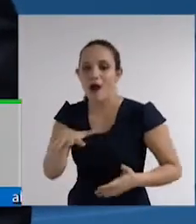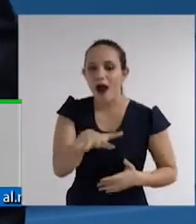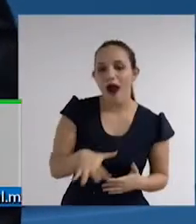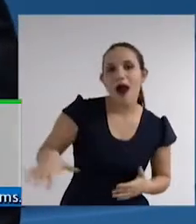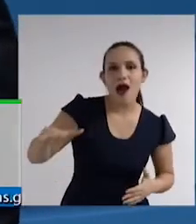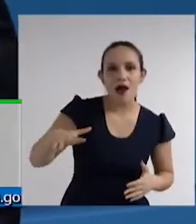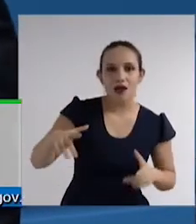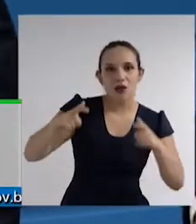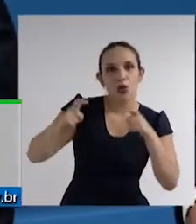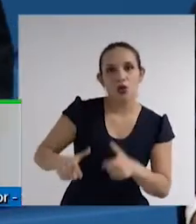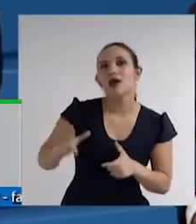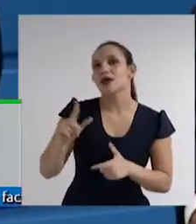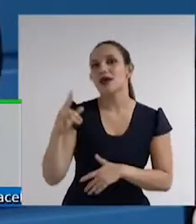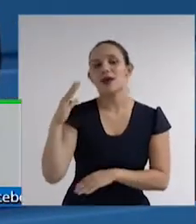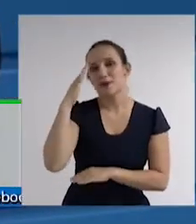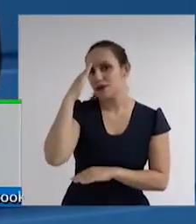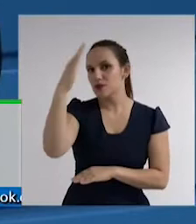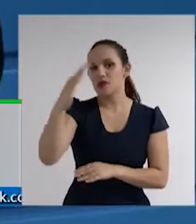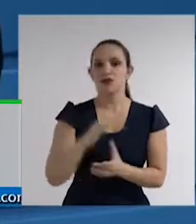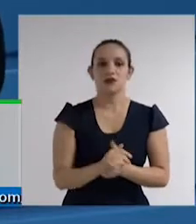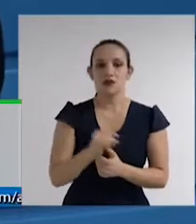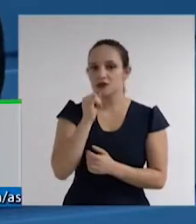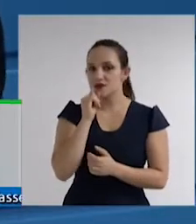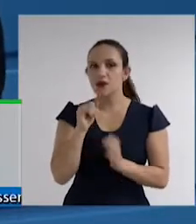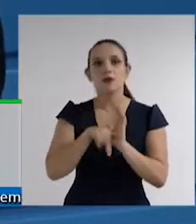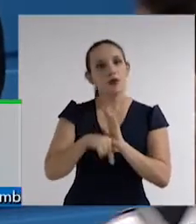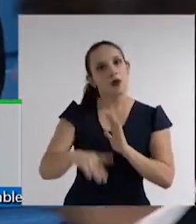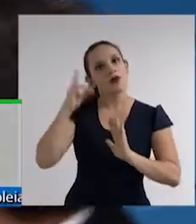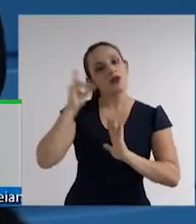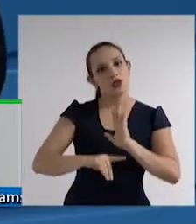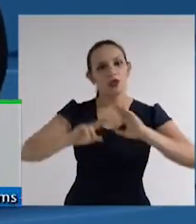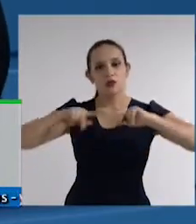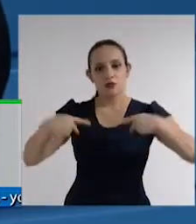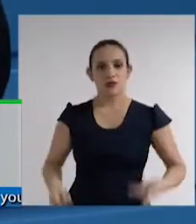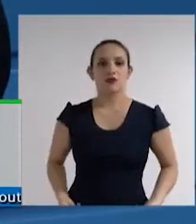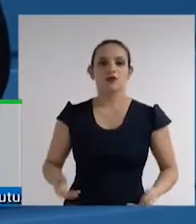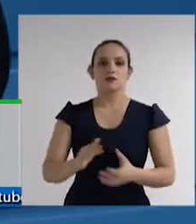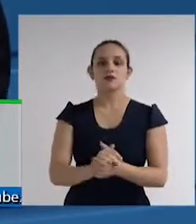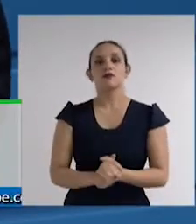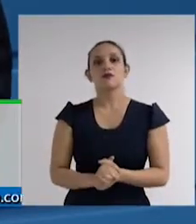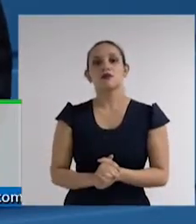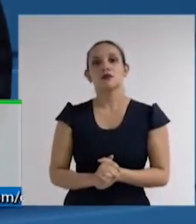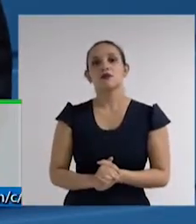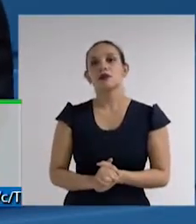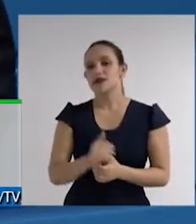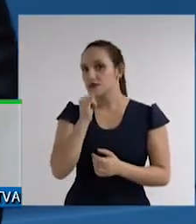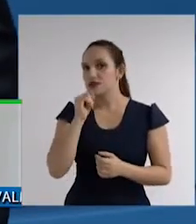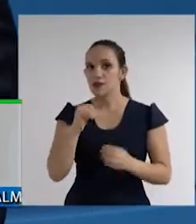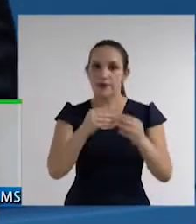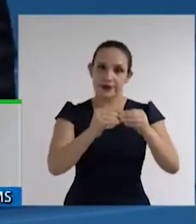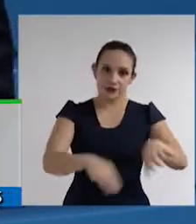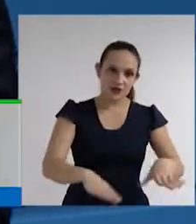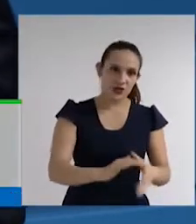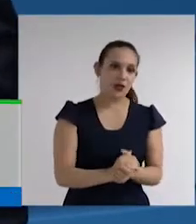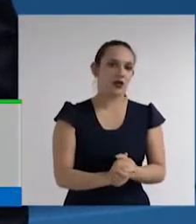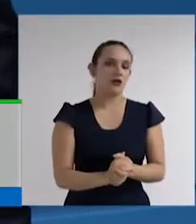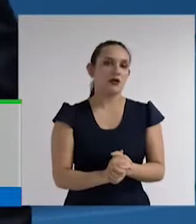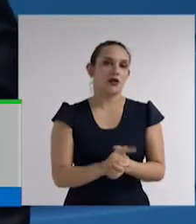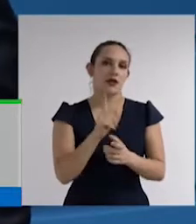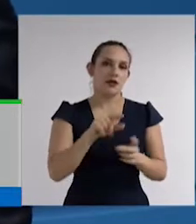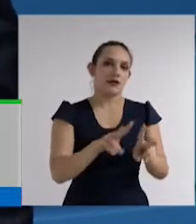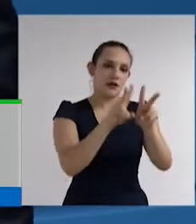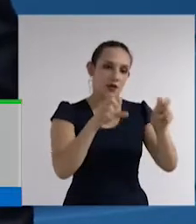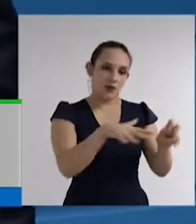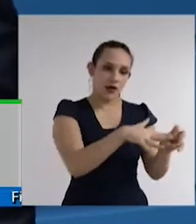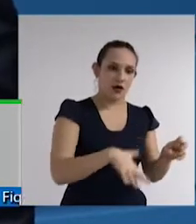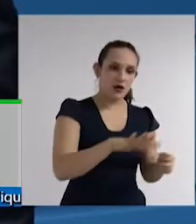e fundamentais dos direitos humanos da sociedade, porque afeta a questão relacionada